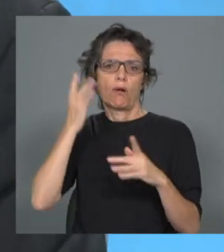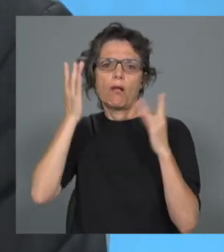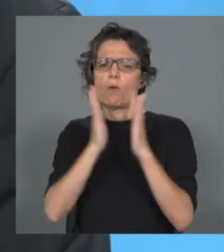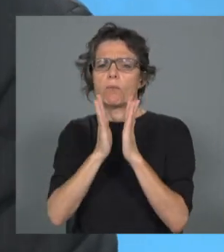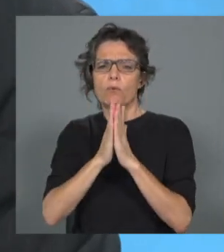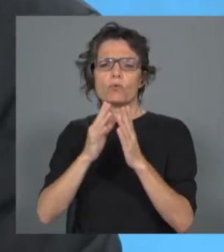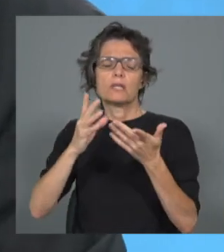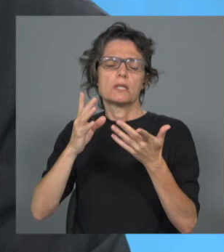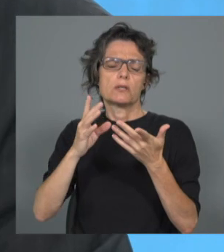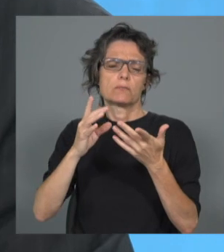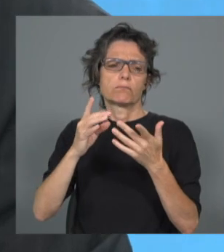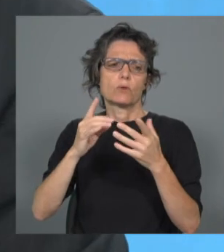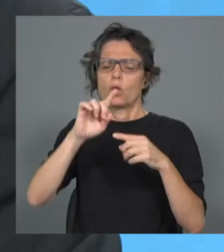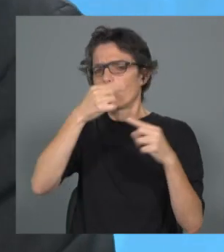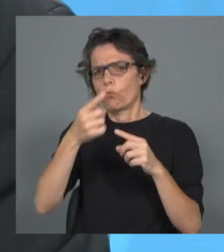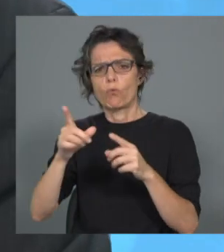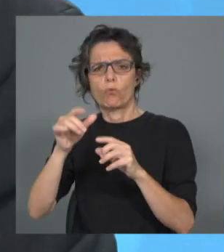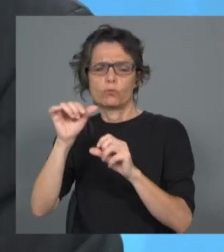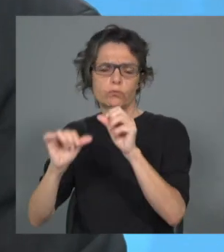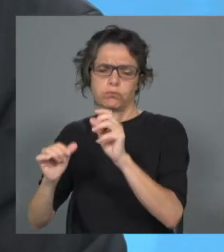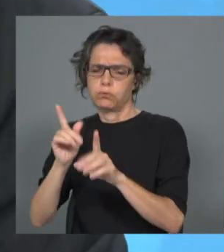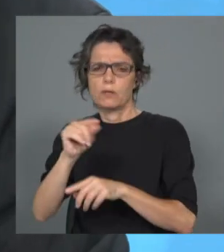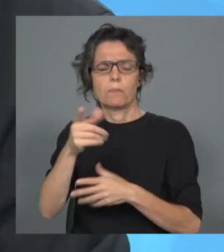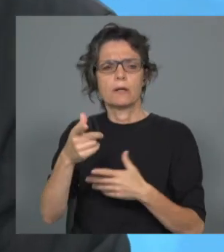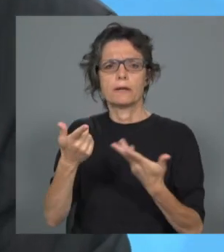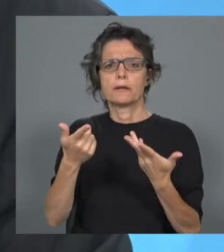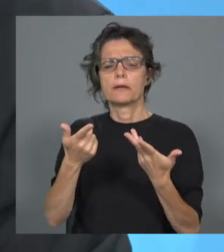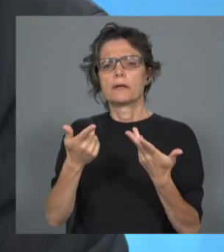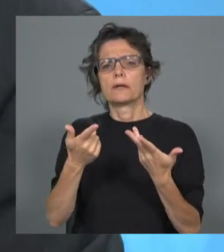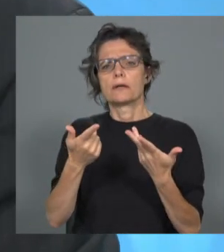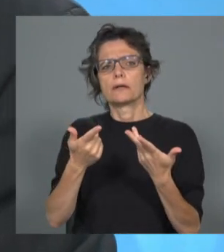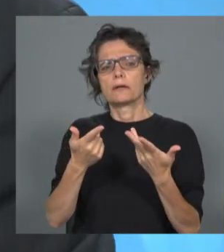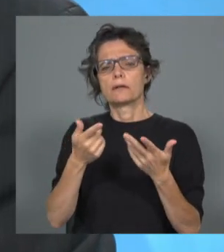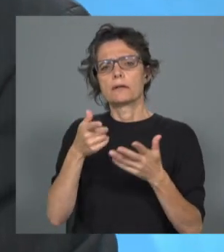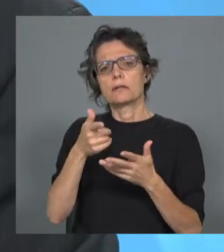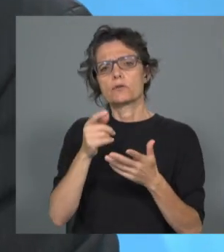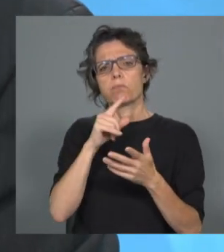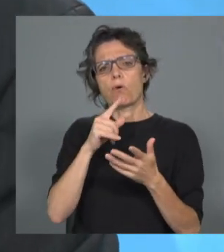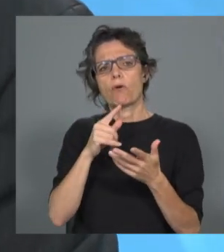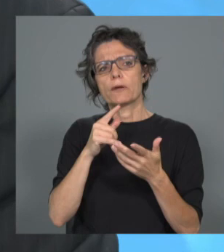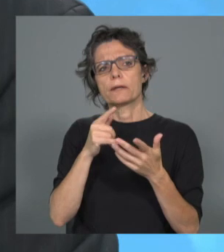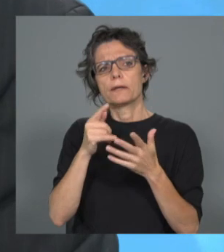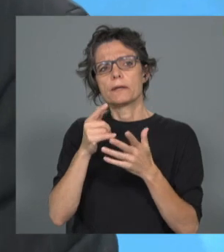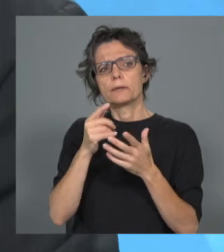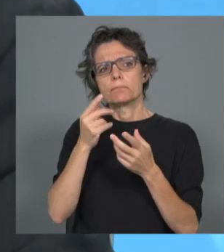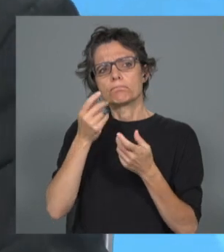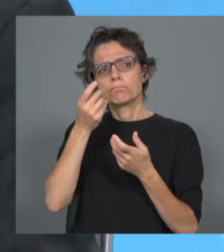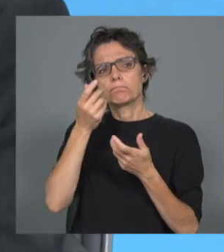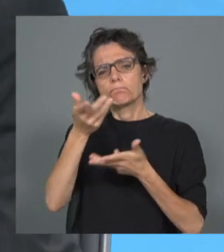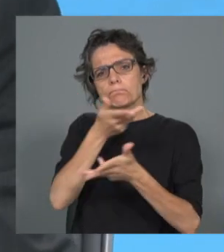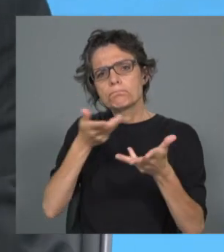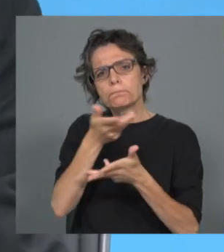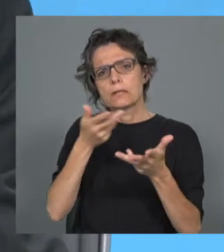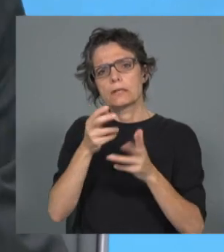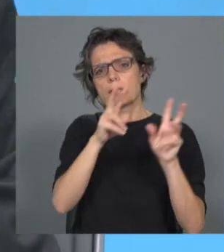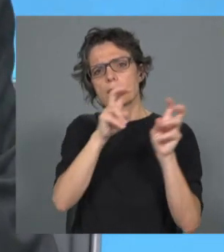nada. Ajudam a iluminar as questões, a situação da vida da Igreja, etc. Mas,